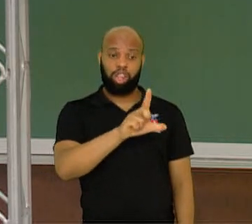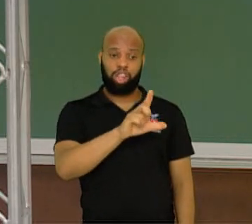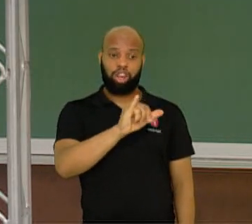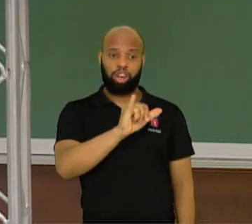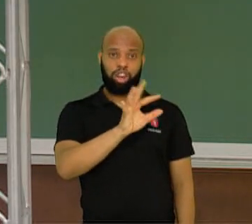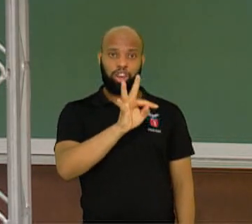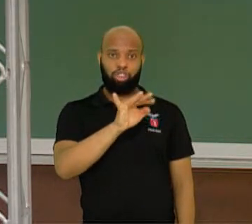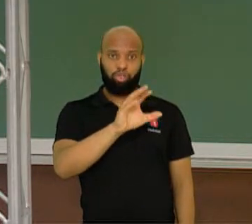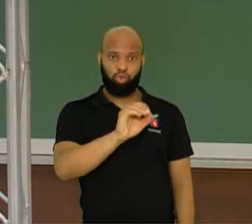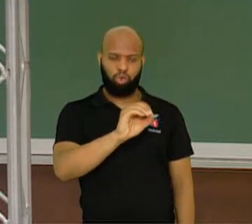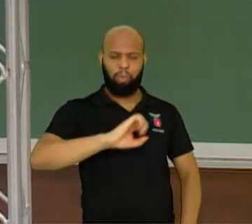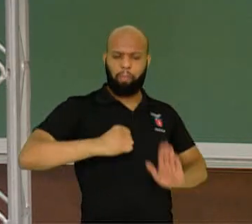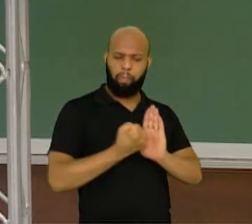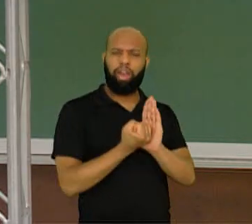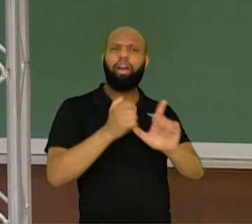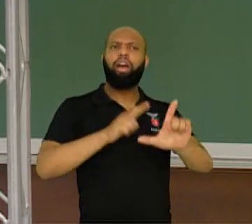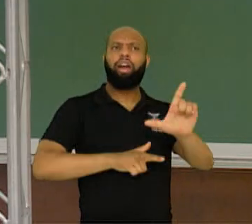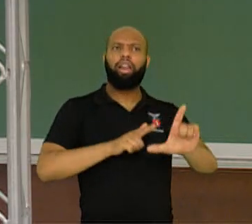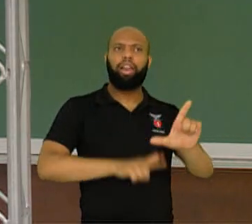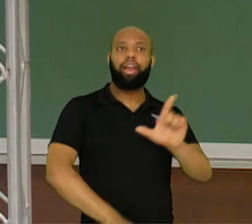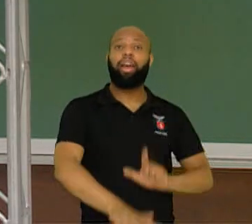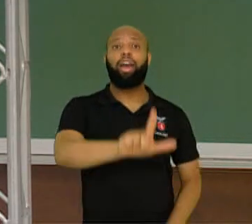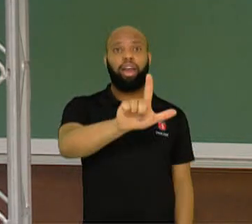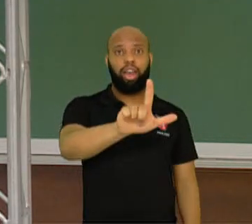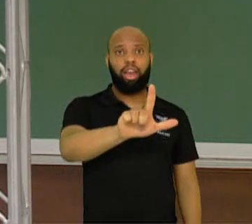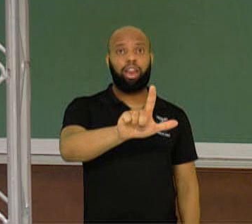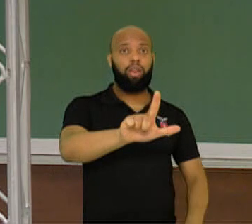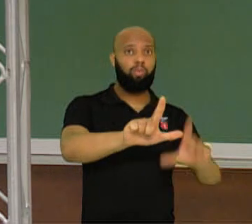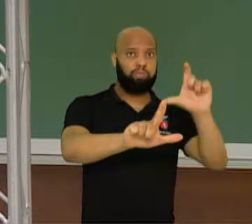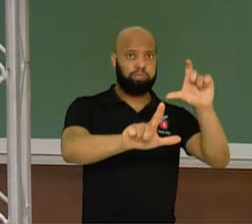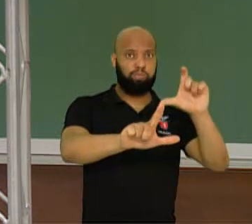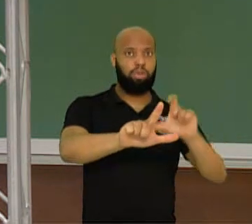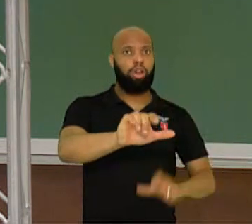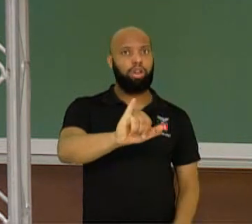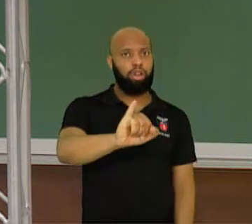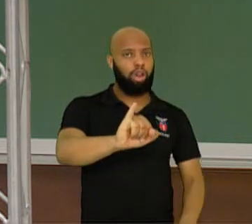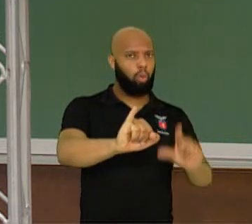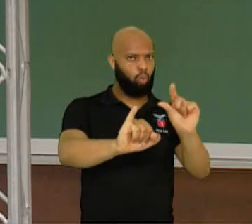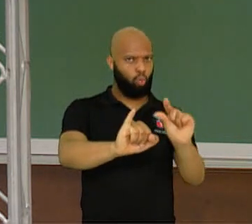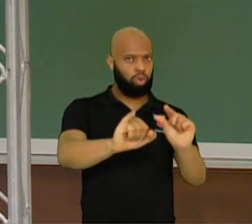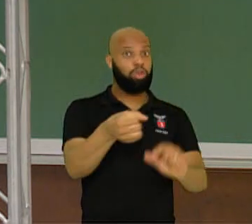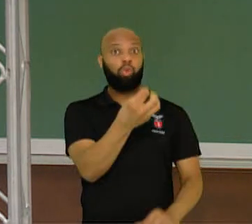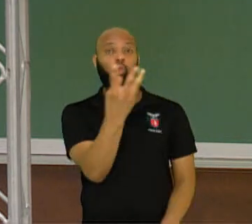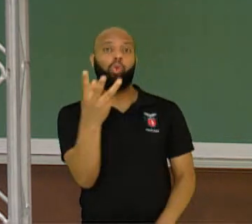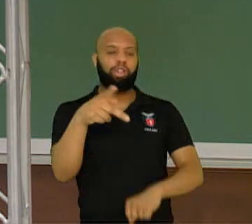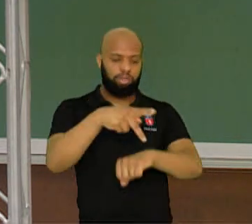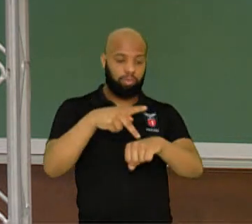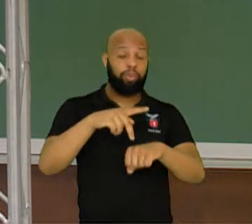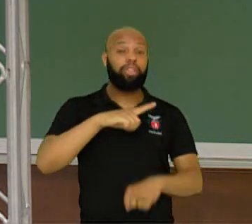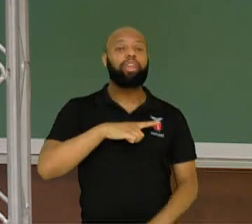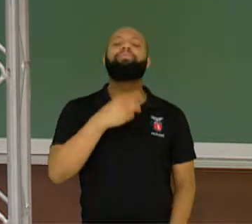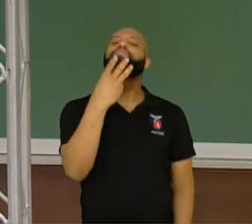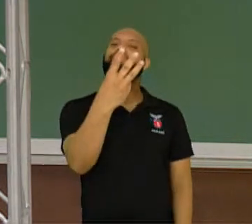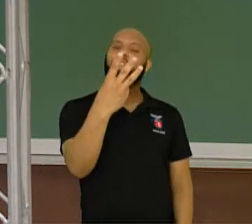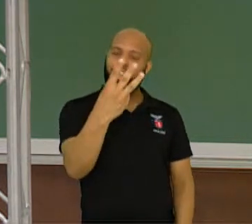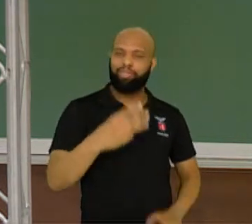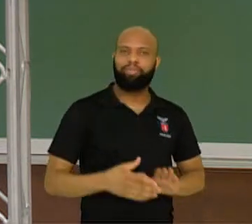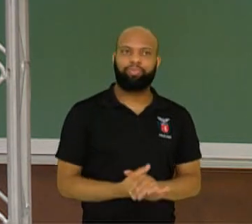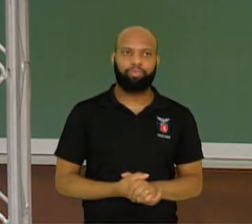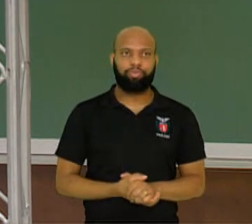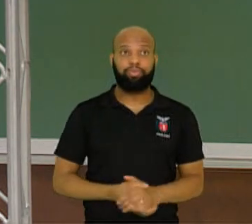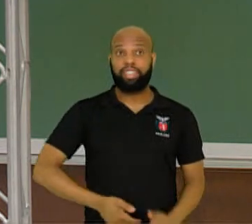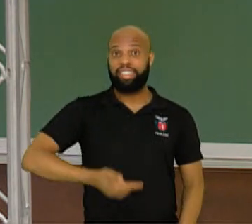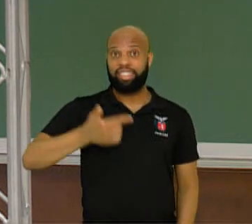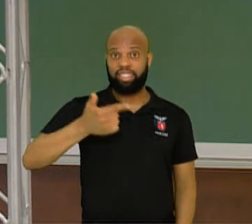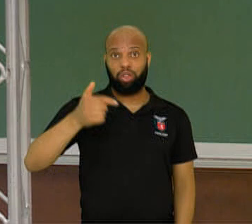lítio. Qual que é o seu símbolo? Li. Quantos prótons ele possui? 3. Isso mesmo.